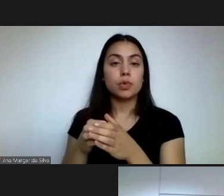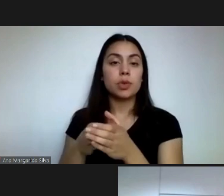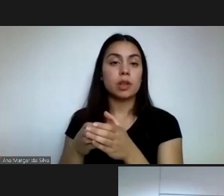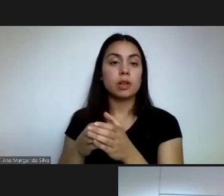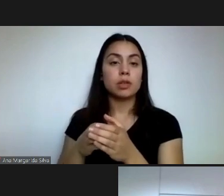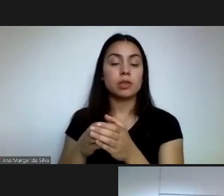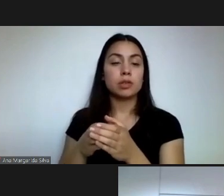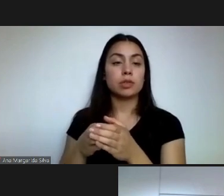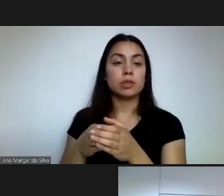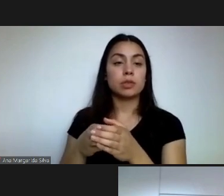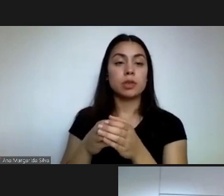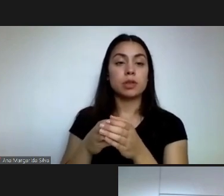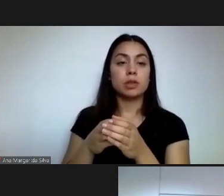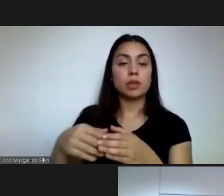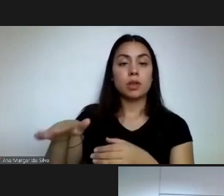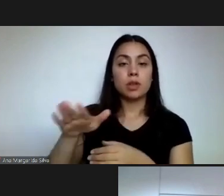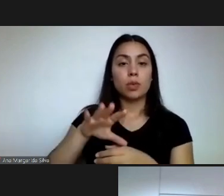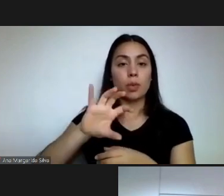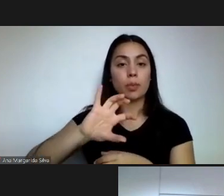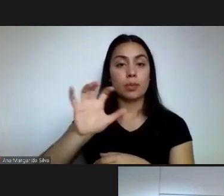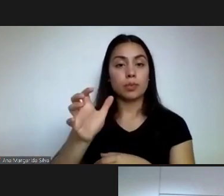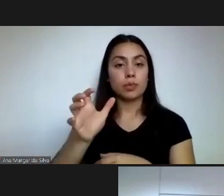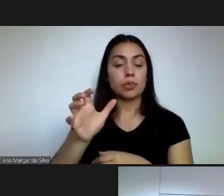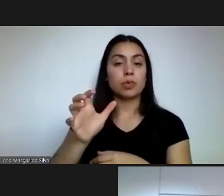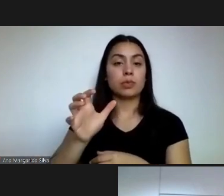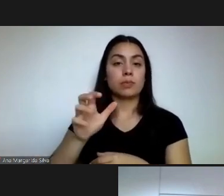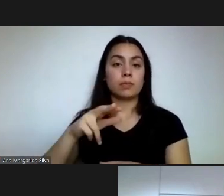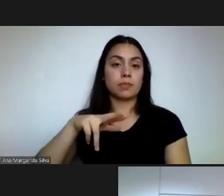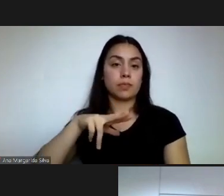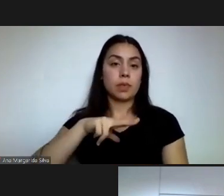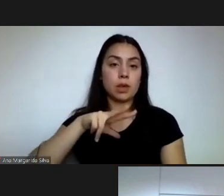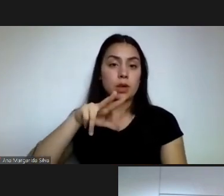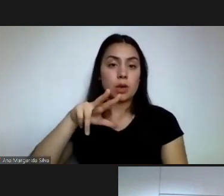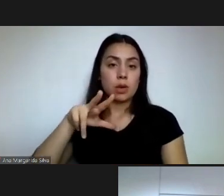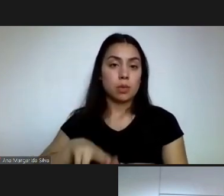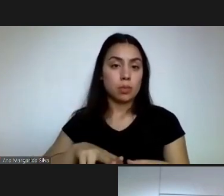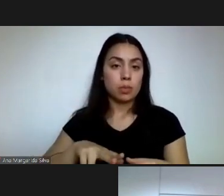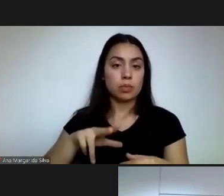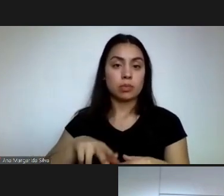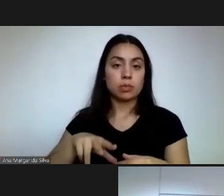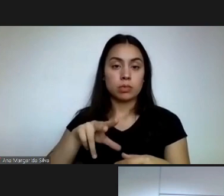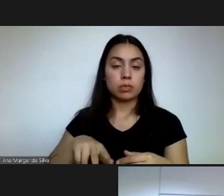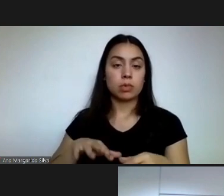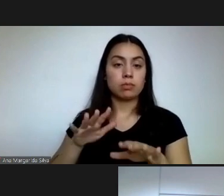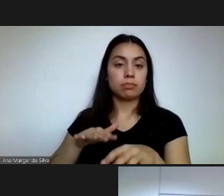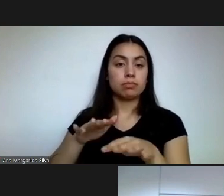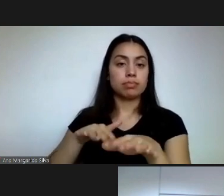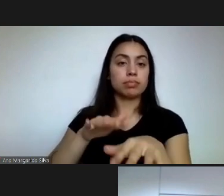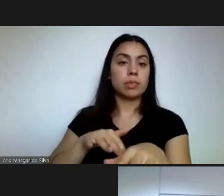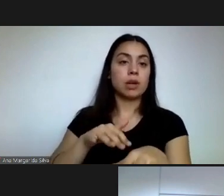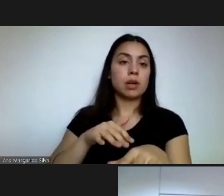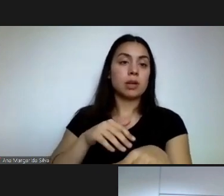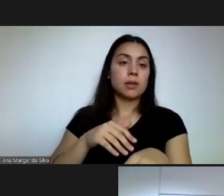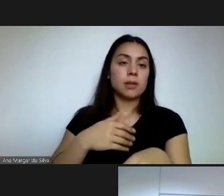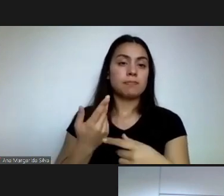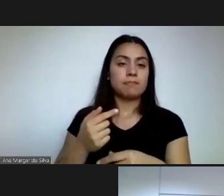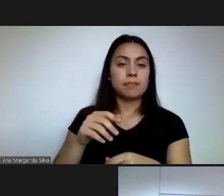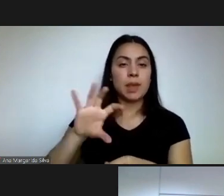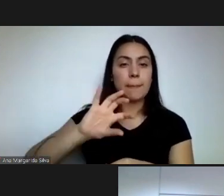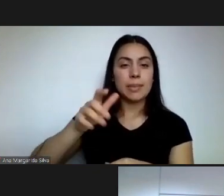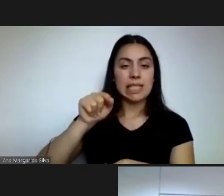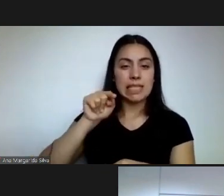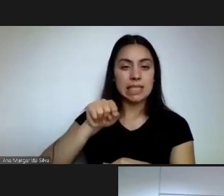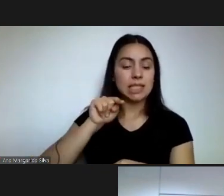antigos territórios ocupados por Portugal no continente africano, nem sempre são as mais valorizadas.